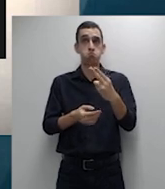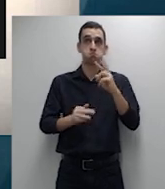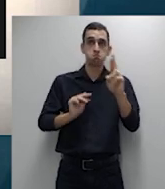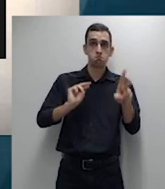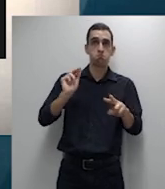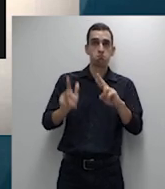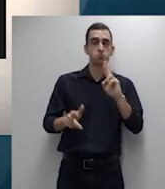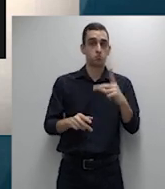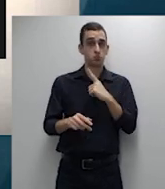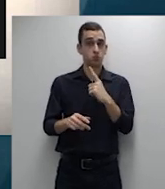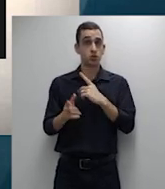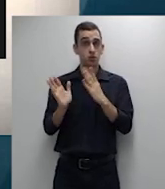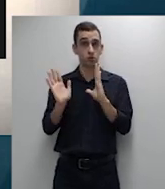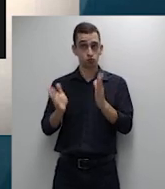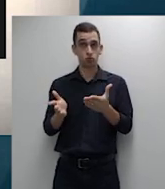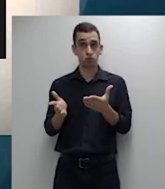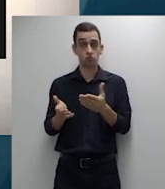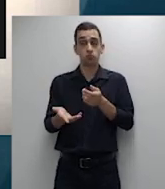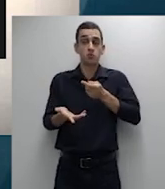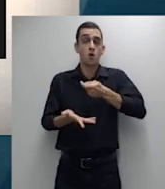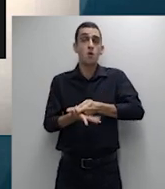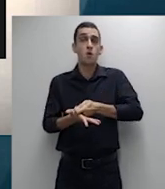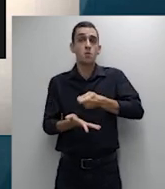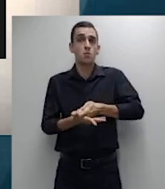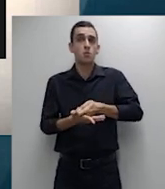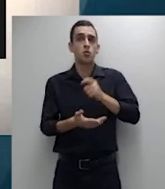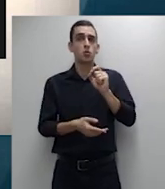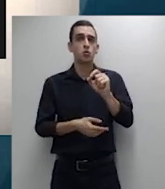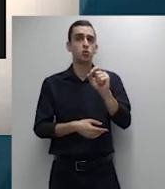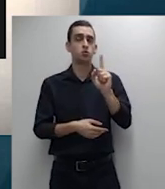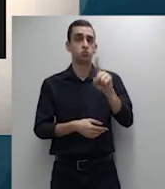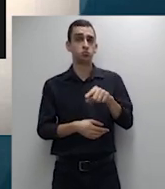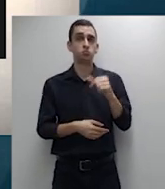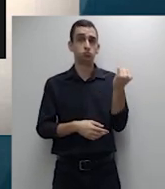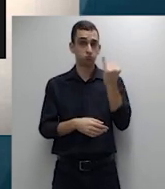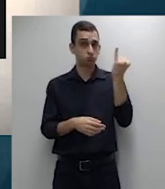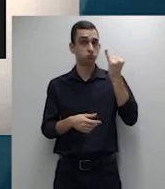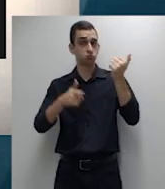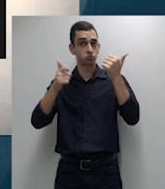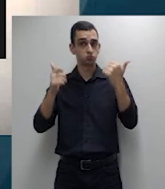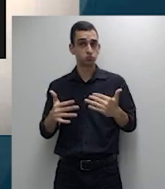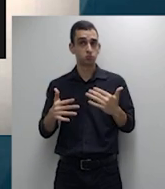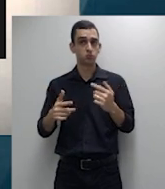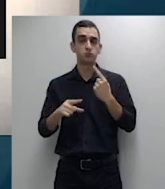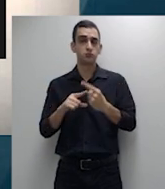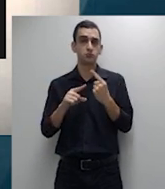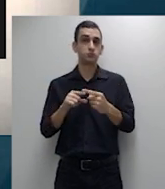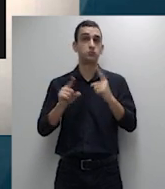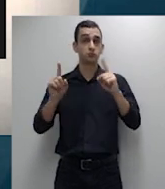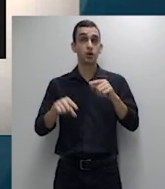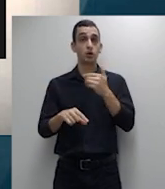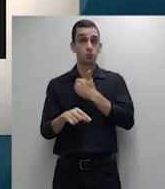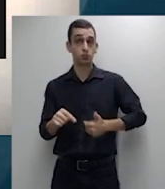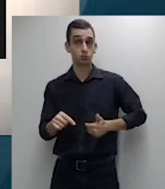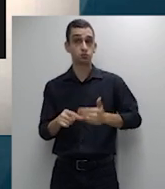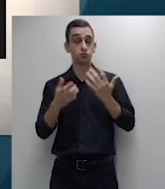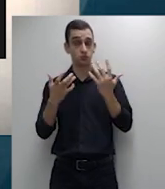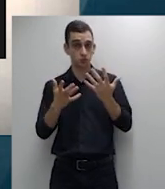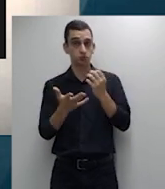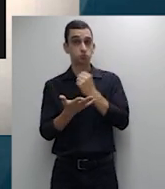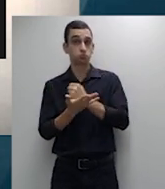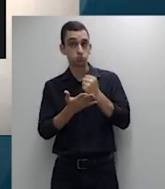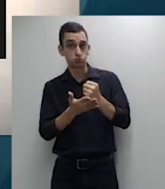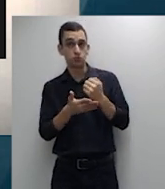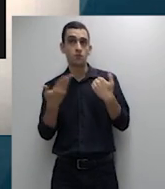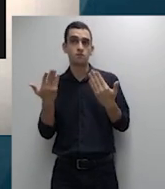abro "envolve explicativas importantes no contexto do interesse público haja vista que a previsão de